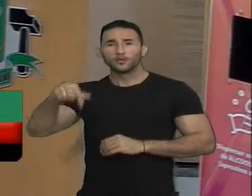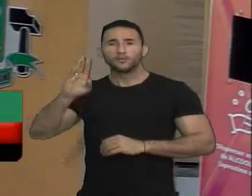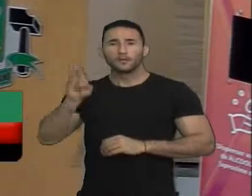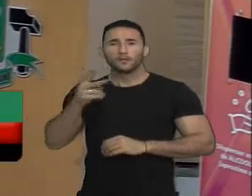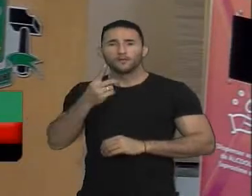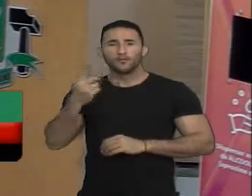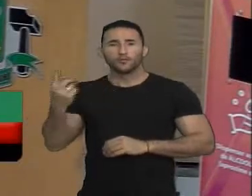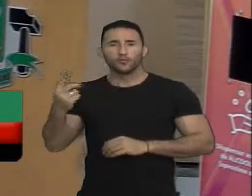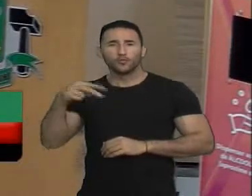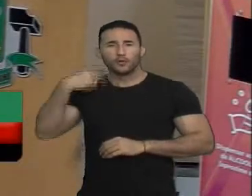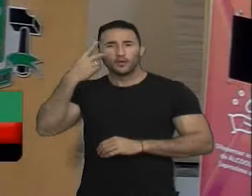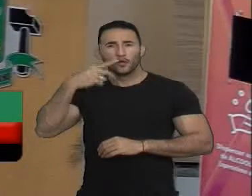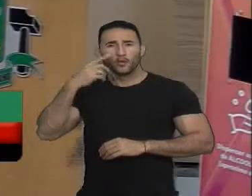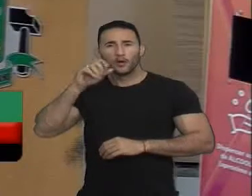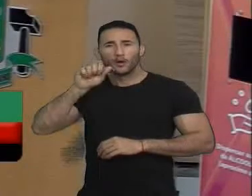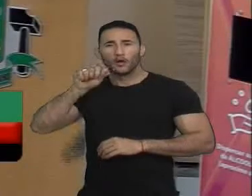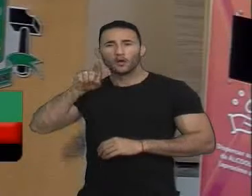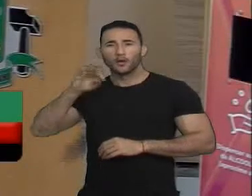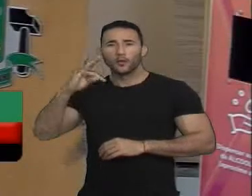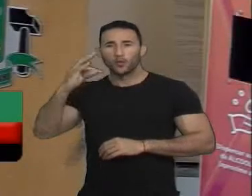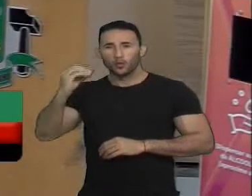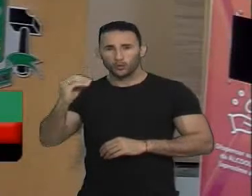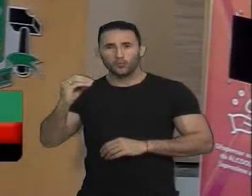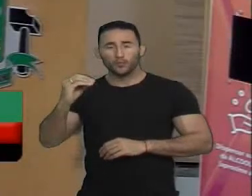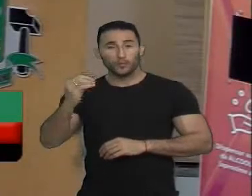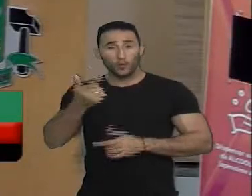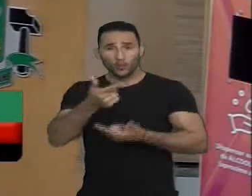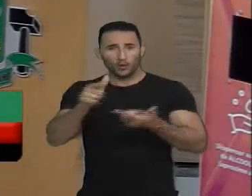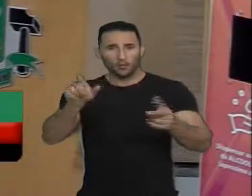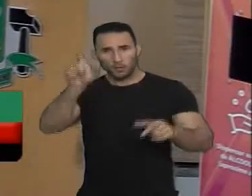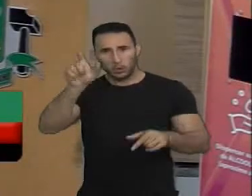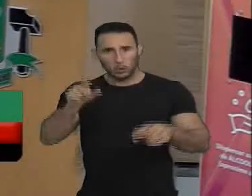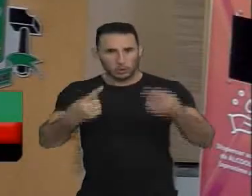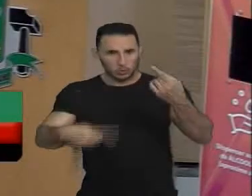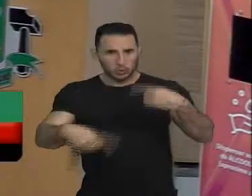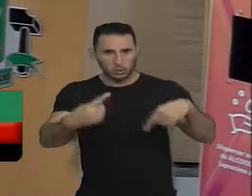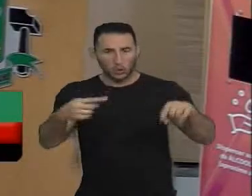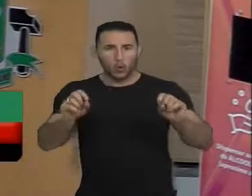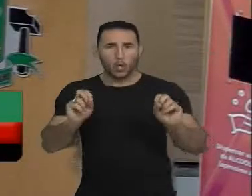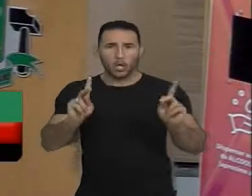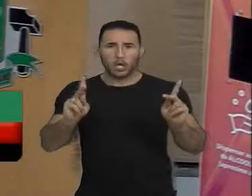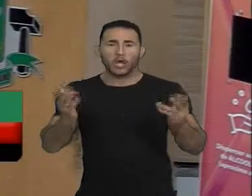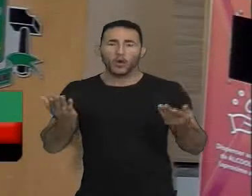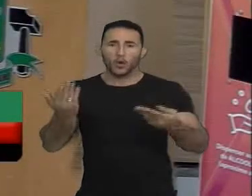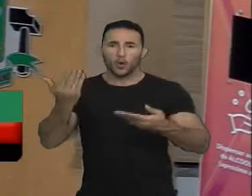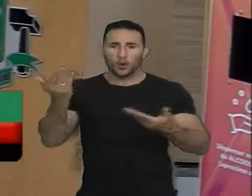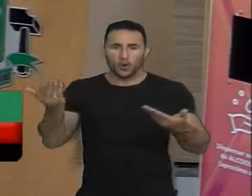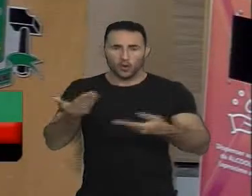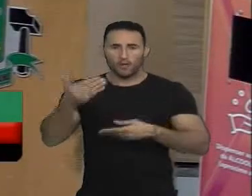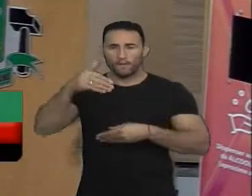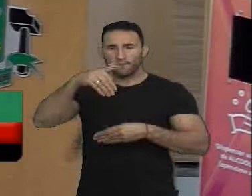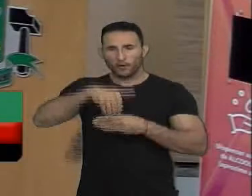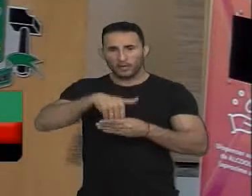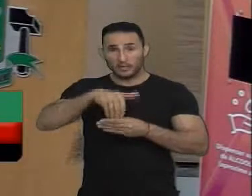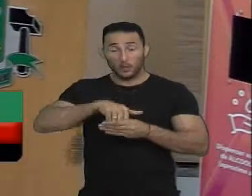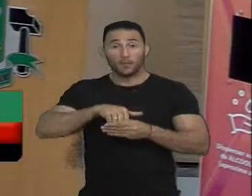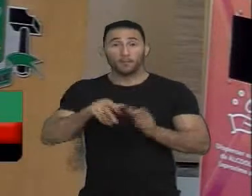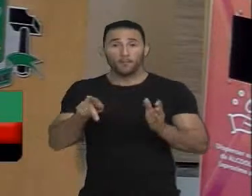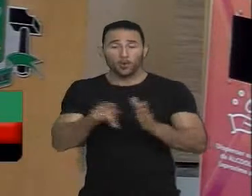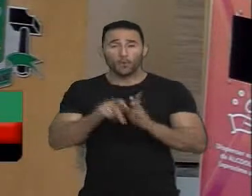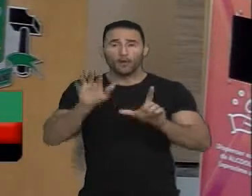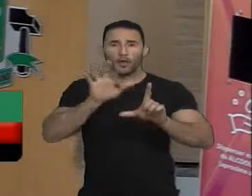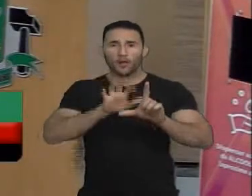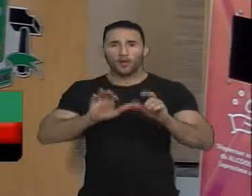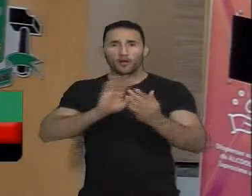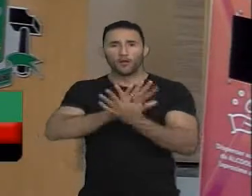157/21, de autoria do vereador Adalto Totô. Não havendo quem queira discutir, está em votação. A votação é eletrônica,